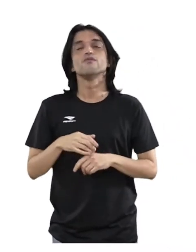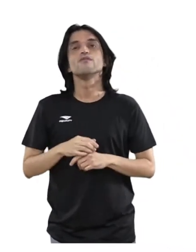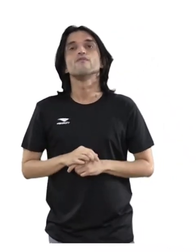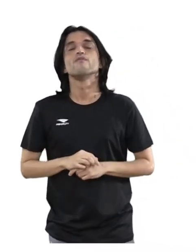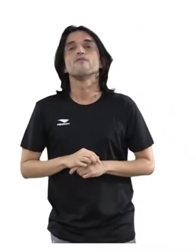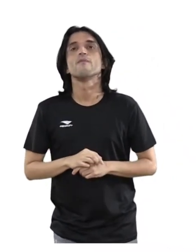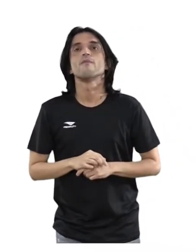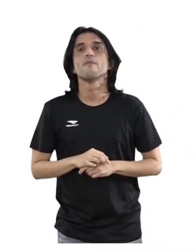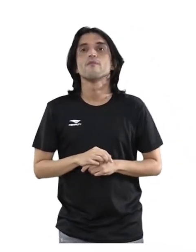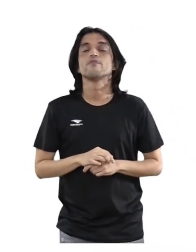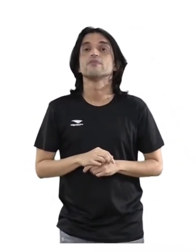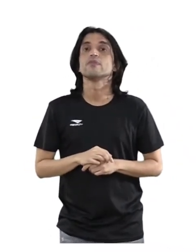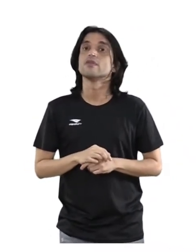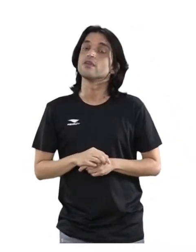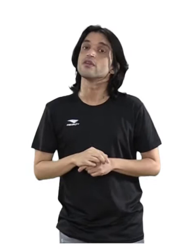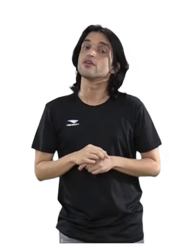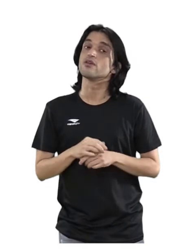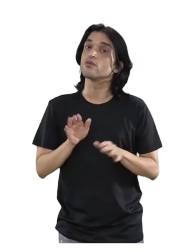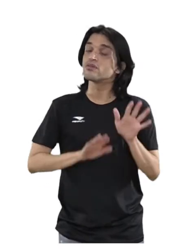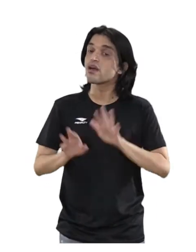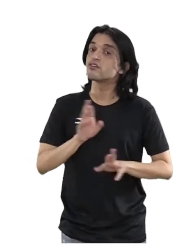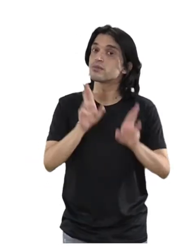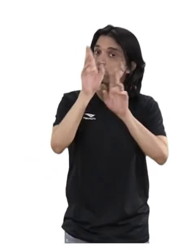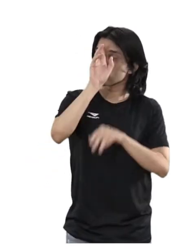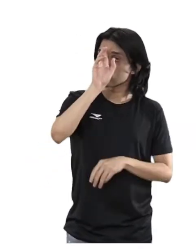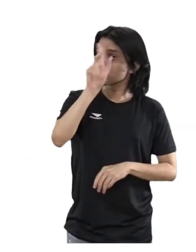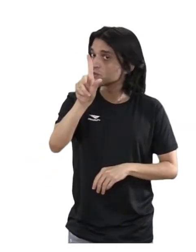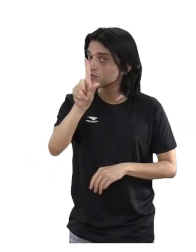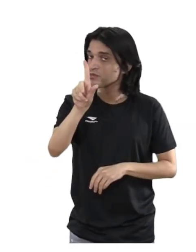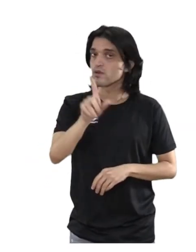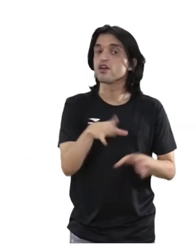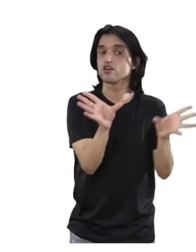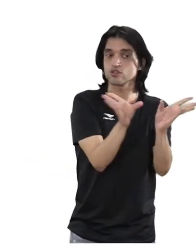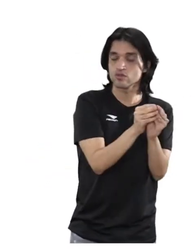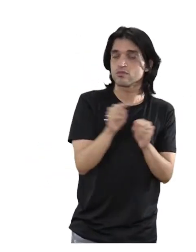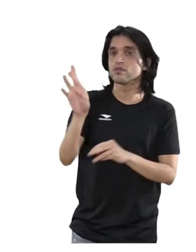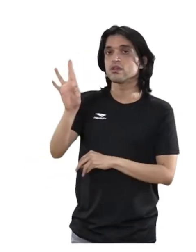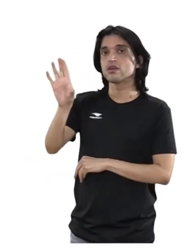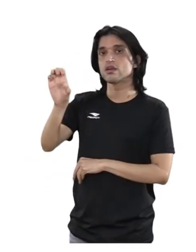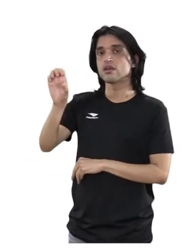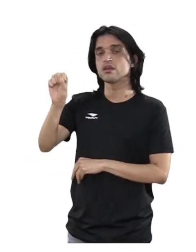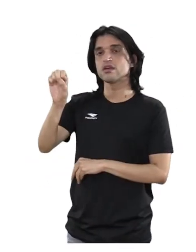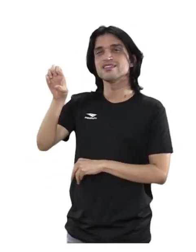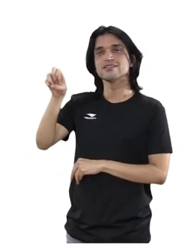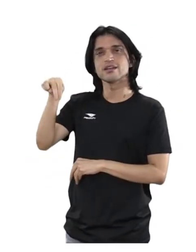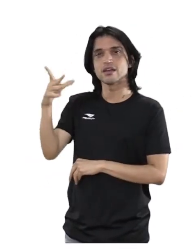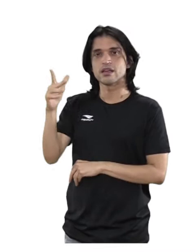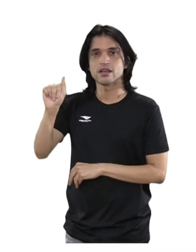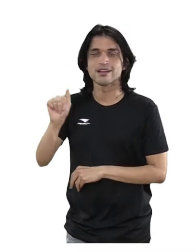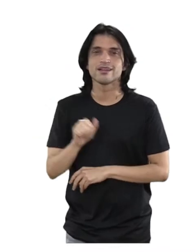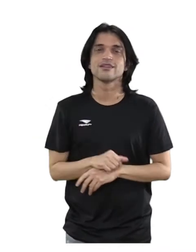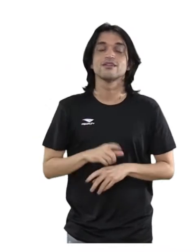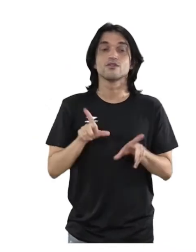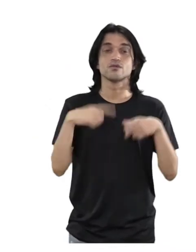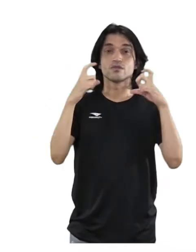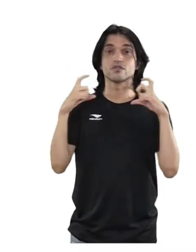sua vez, nos orientam em nossas escolhas culturais. Por mais que elas não consigam nos dar uma impressão realmente verdadeira